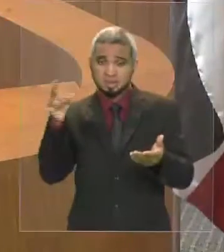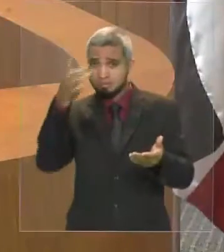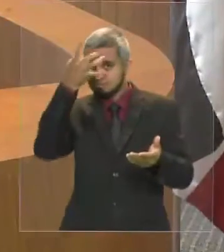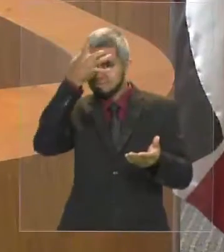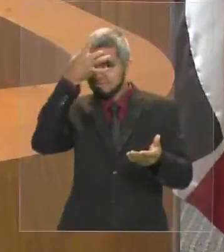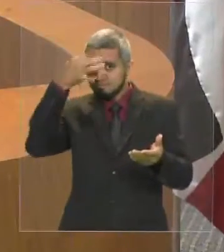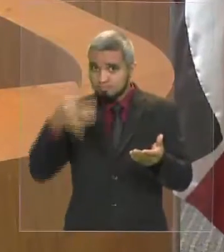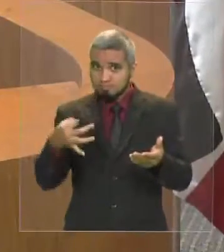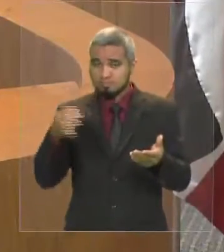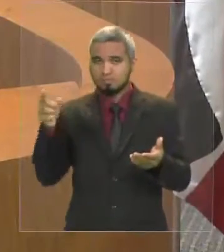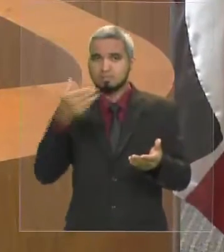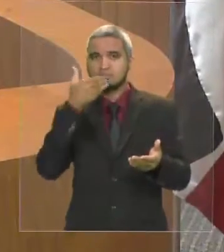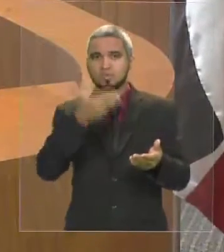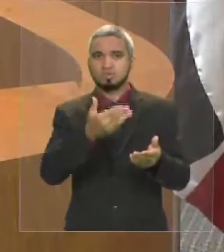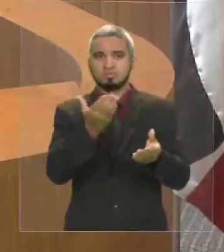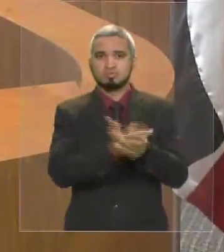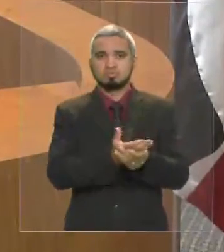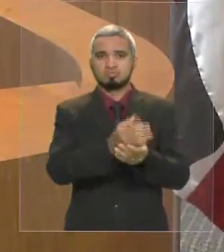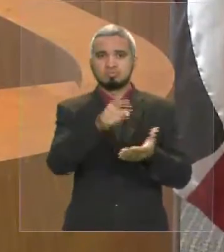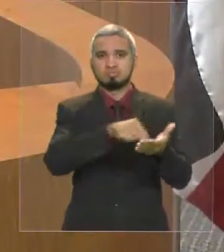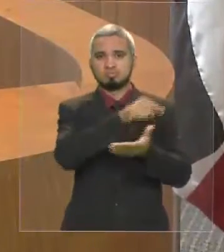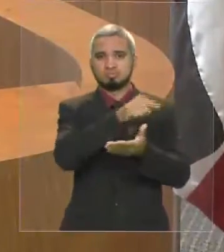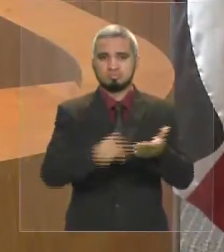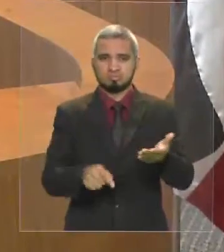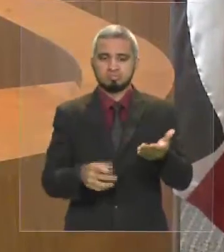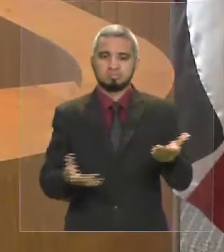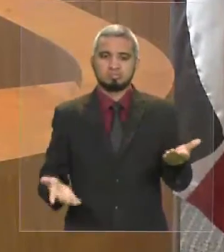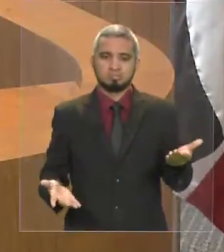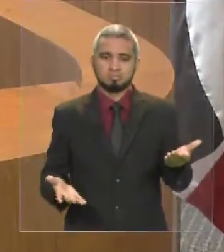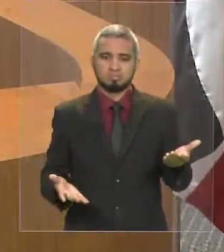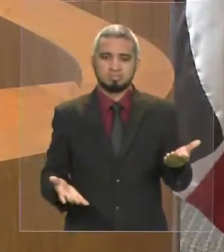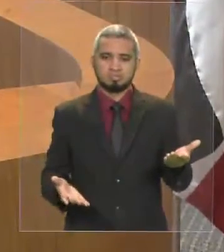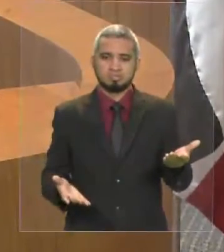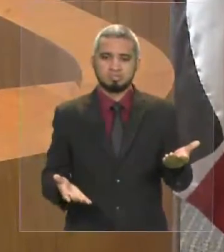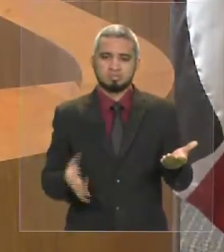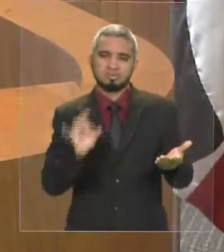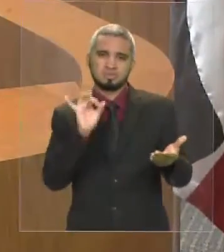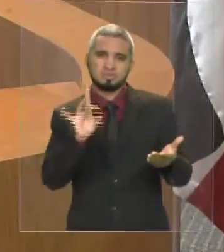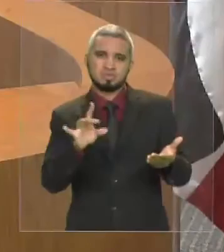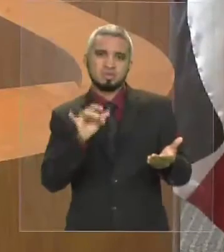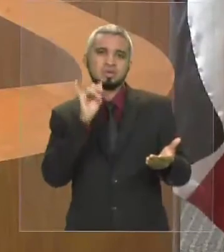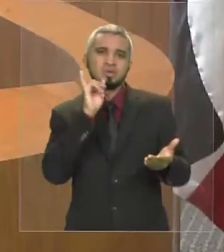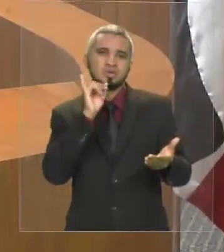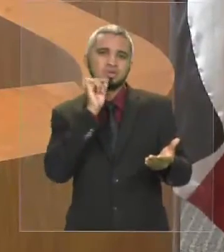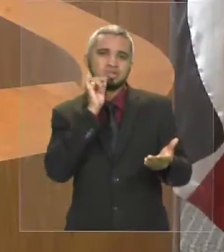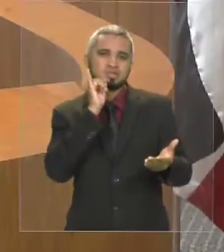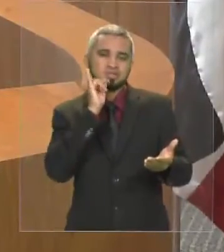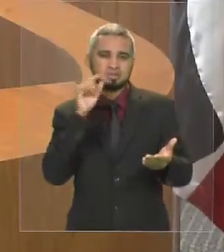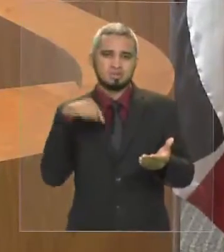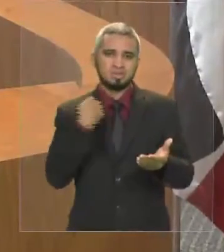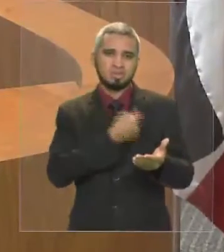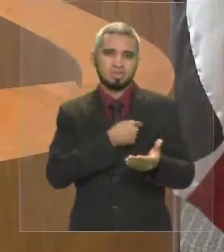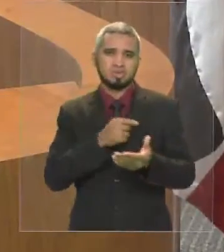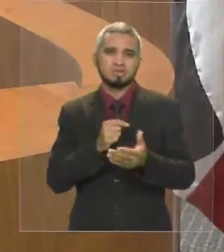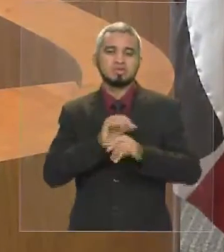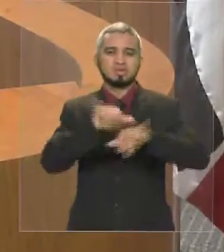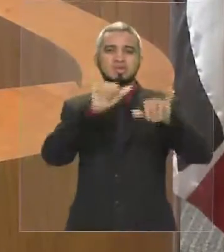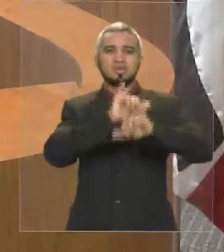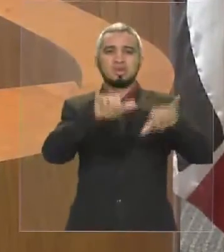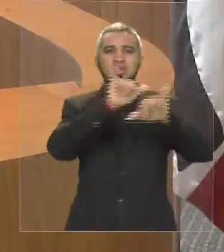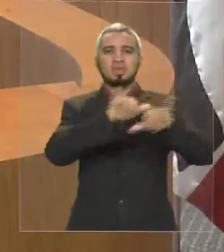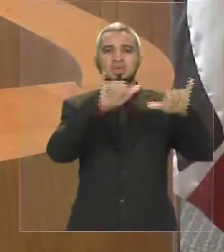coerência, ele pediria desistência para ele não ficar jogando e pagando com os nossos recursos matérias na mídia